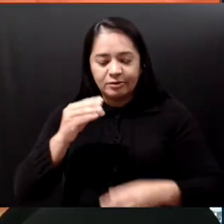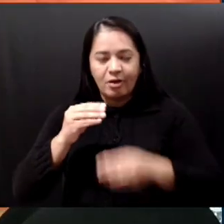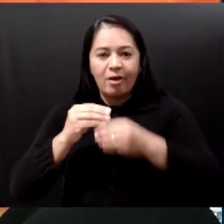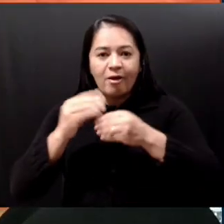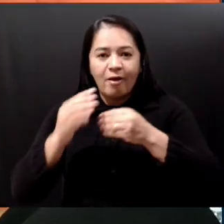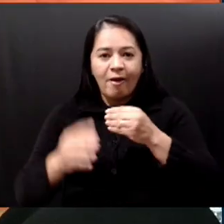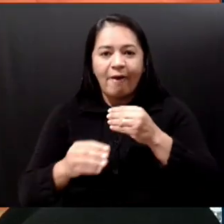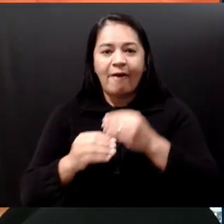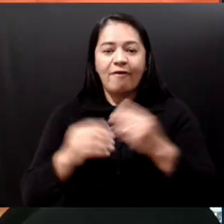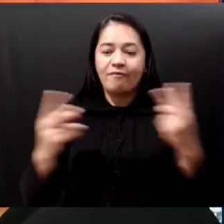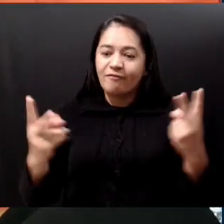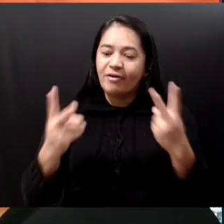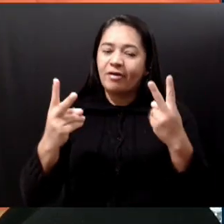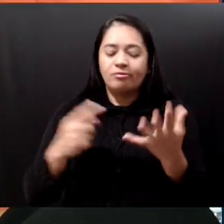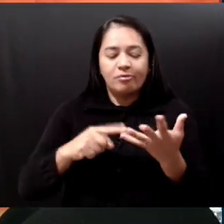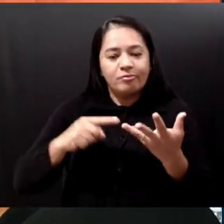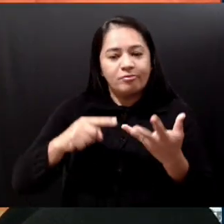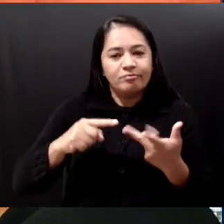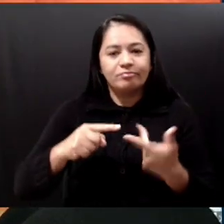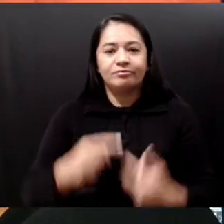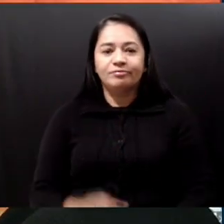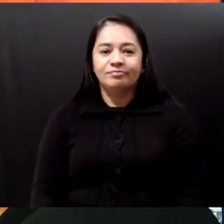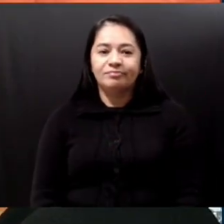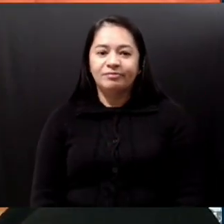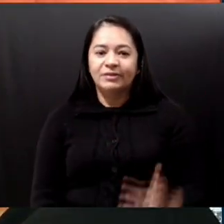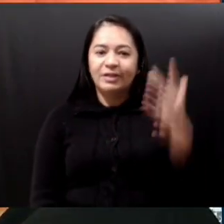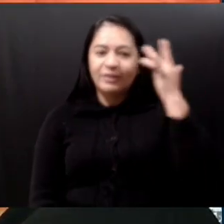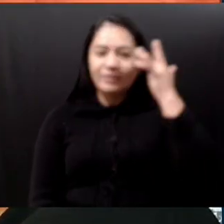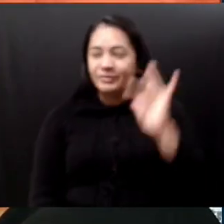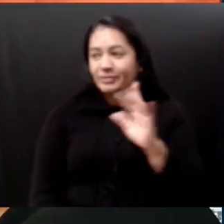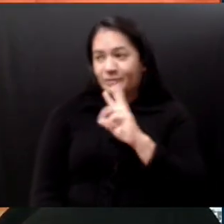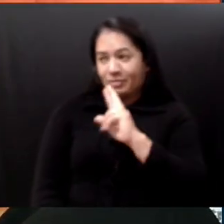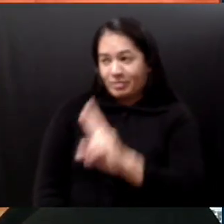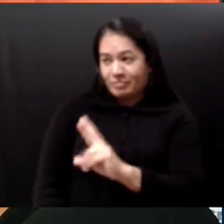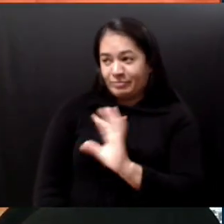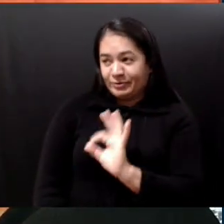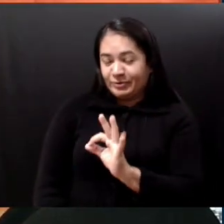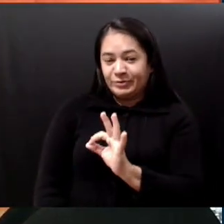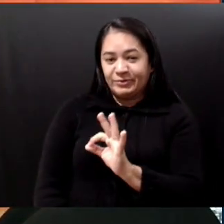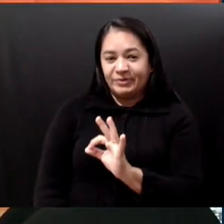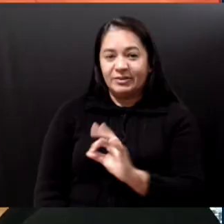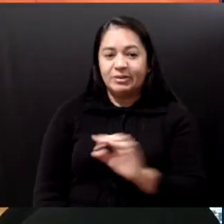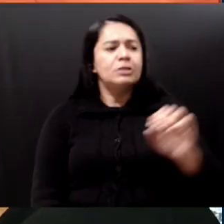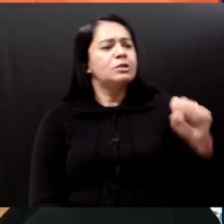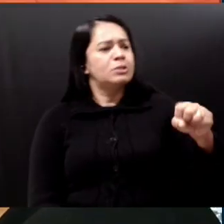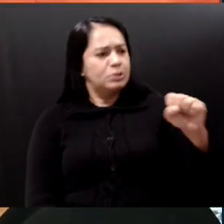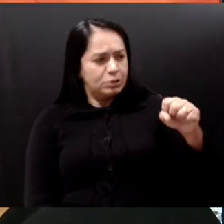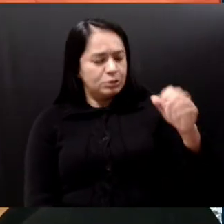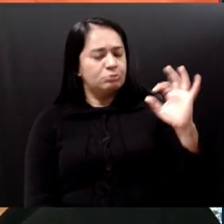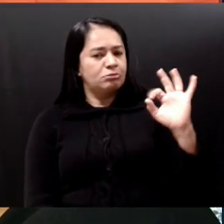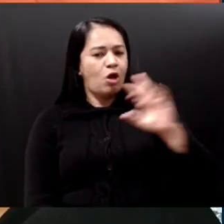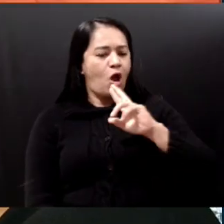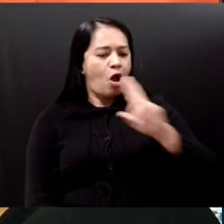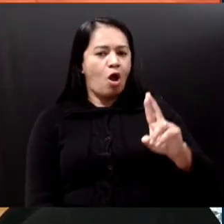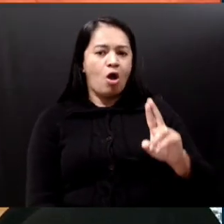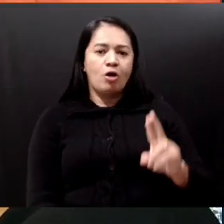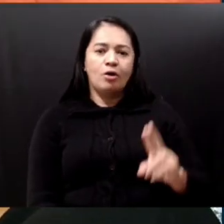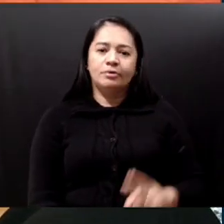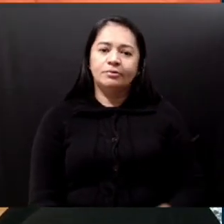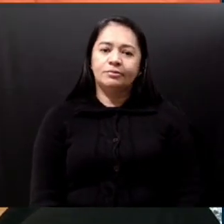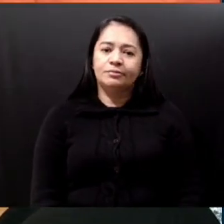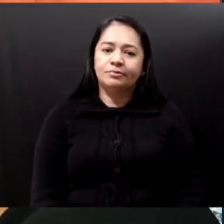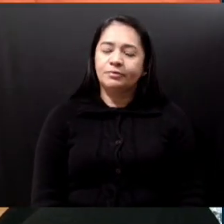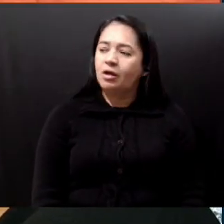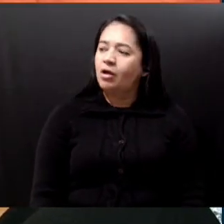infinidade de coisas. Eu não sei se eu respondi tua pergunta, acredito que sim. Sim, respondeu sim. Eu acho que você pode completar também, né, Gabriel, a questão